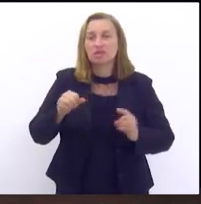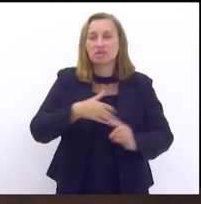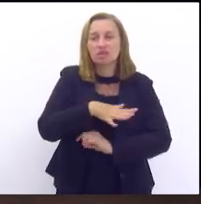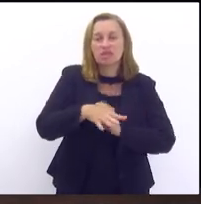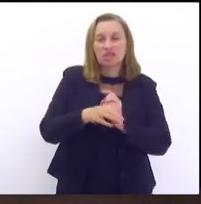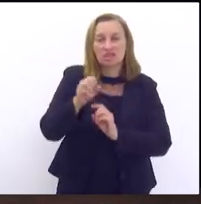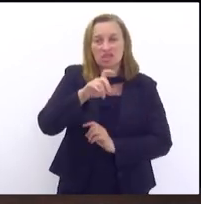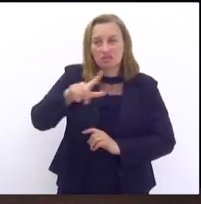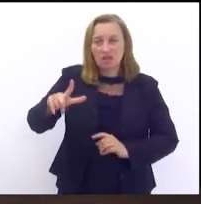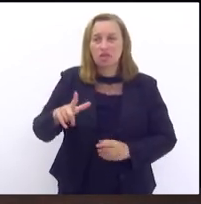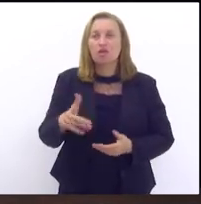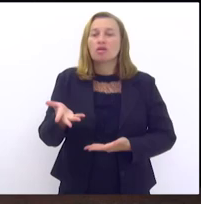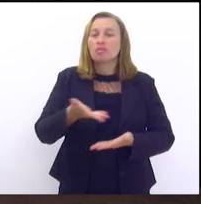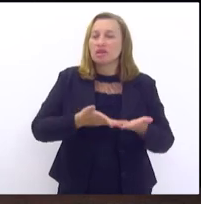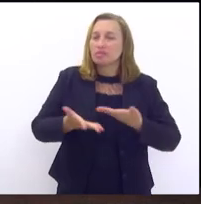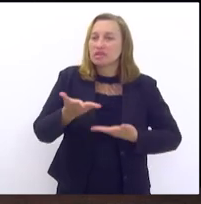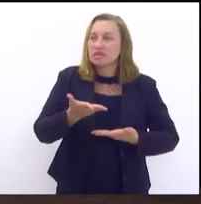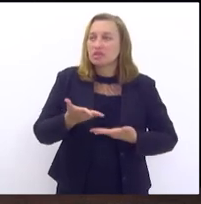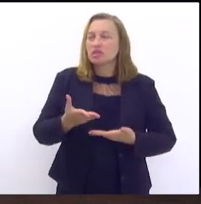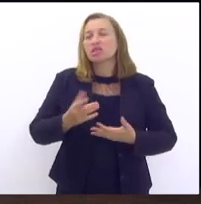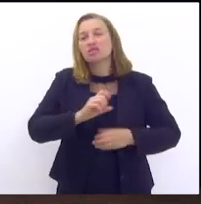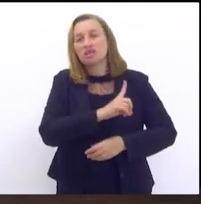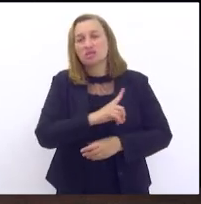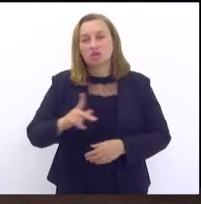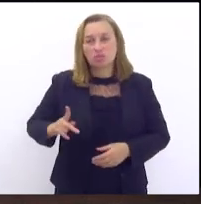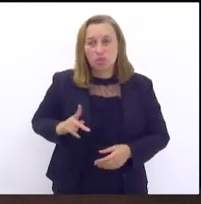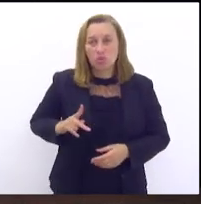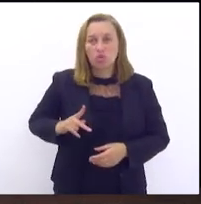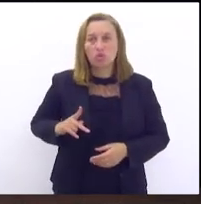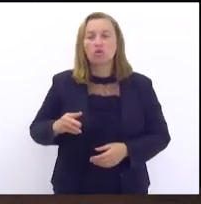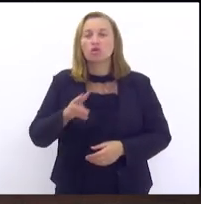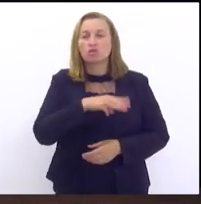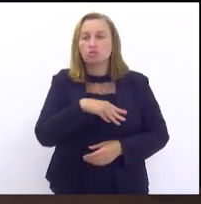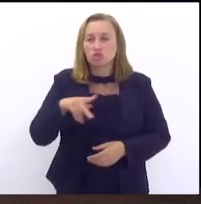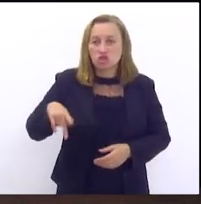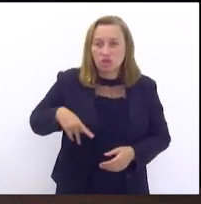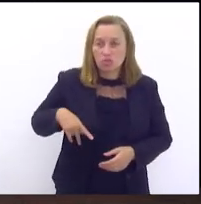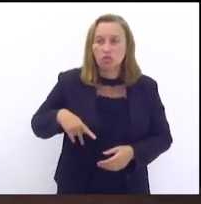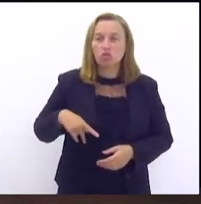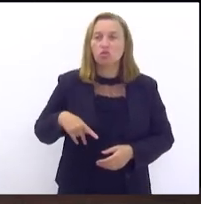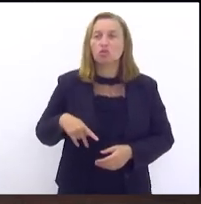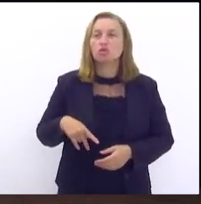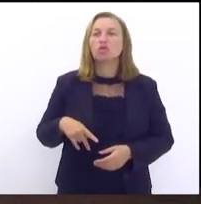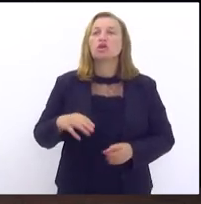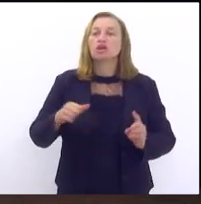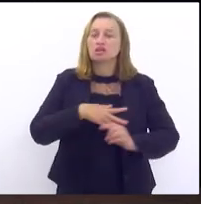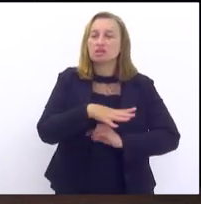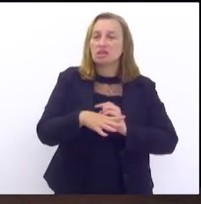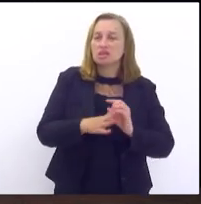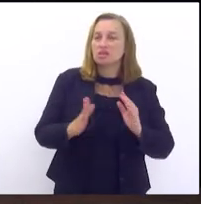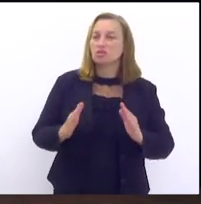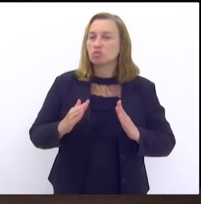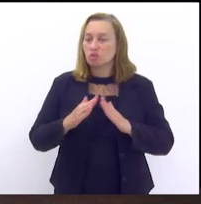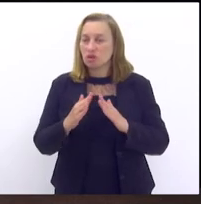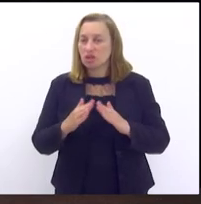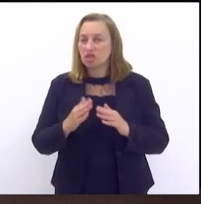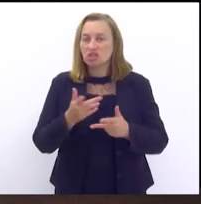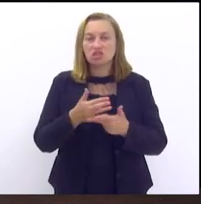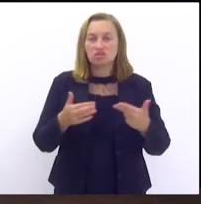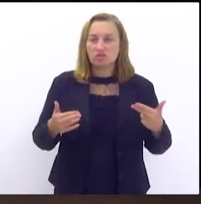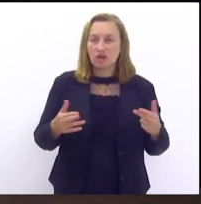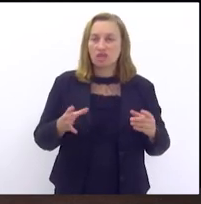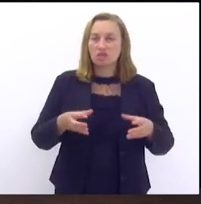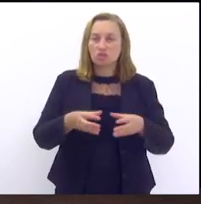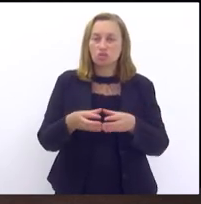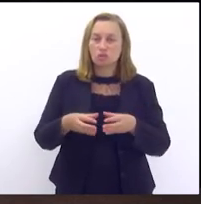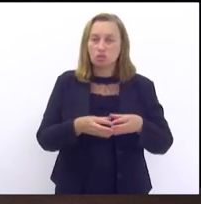civil, teve a participação da Defensoria Pública, do Ministério Público, de Associação de Moradores, de diversas entidades, para